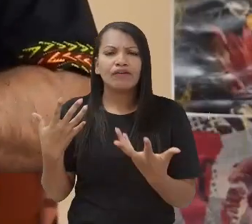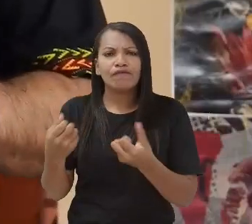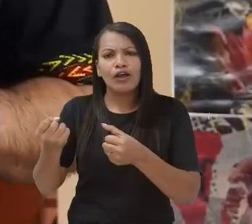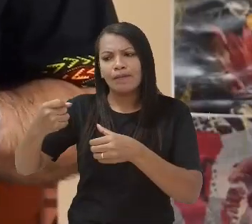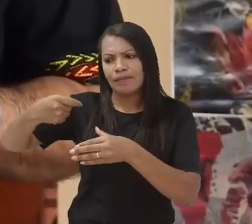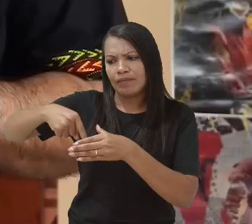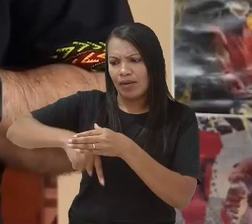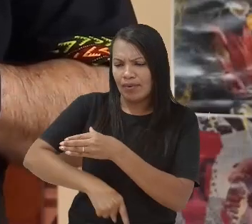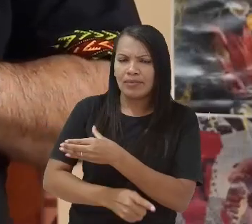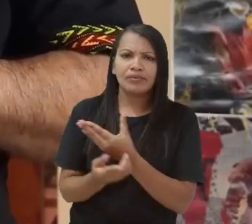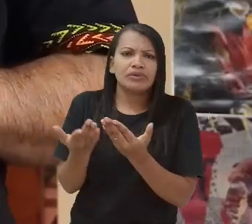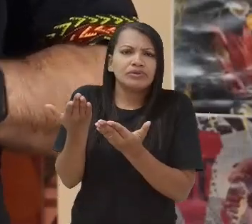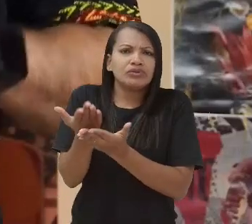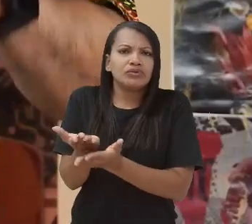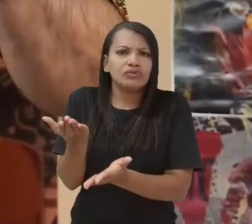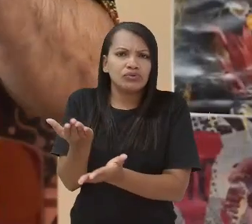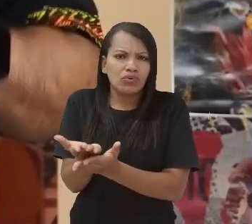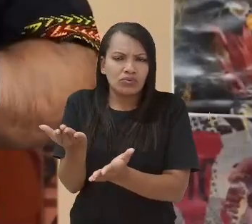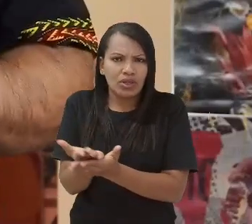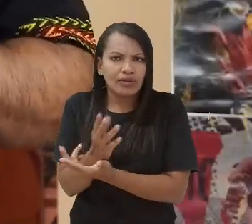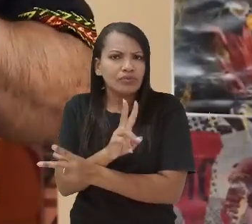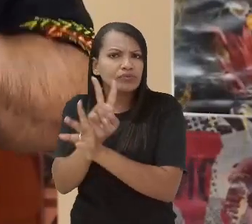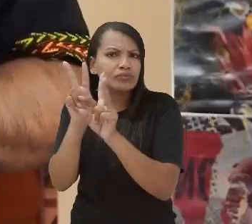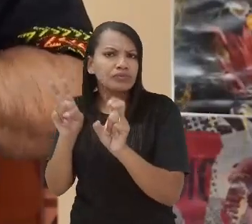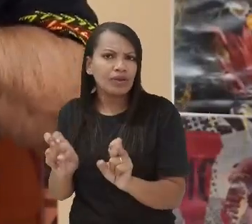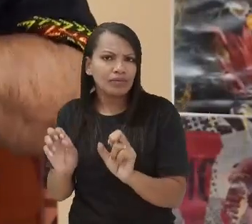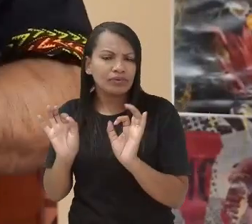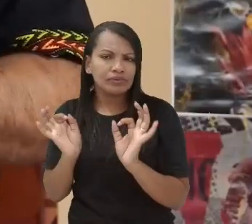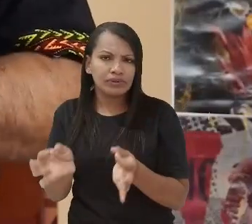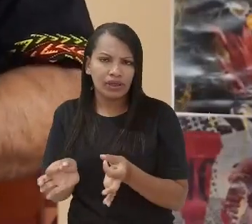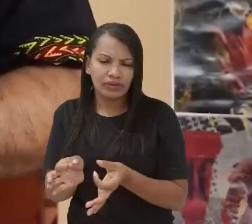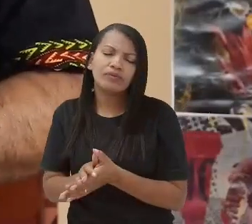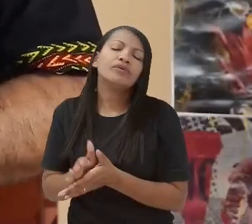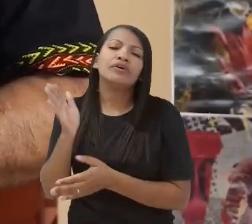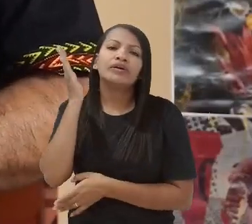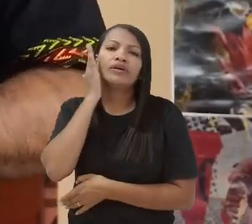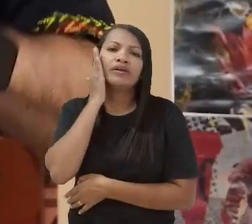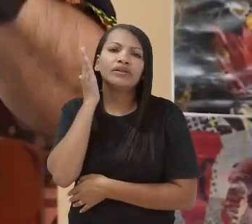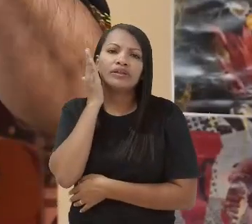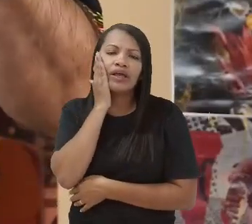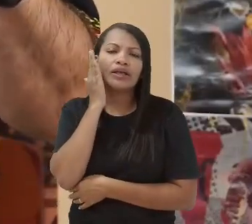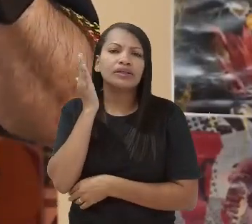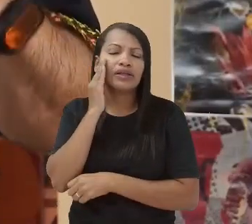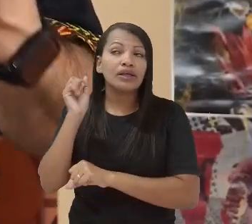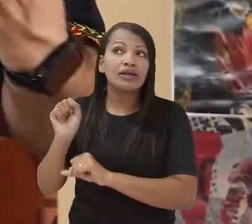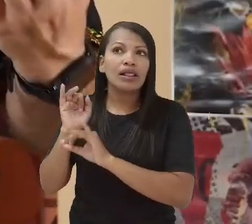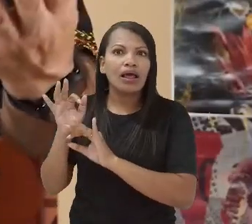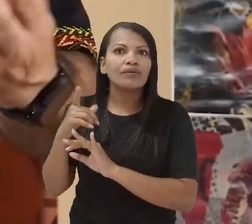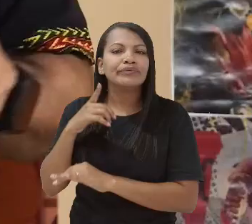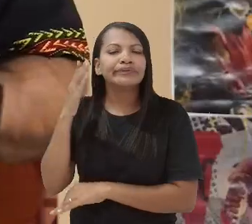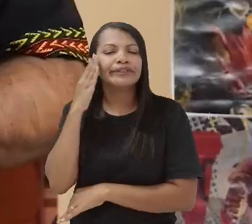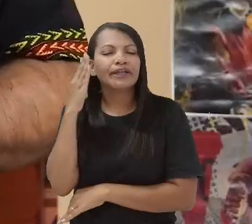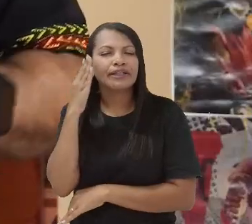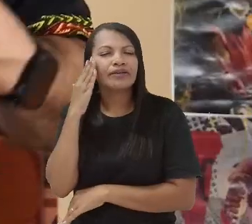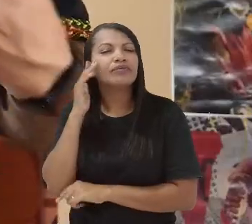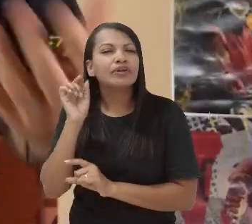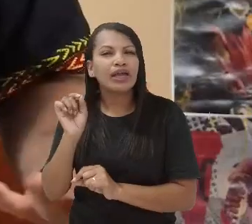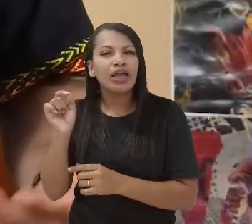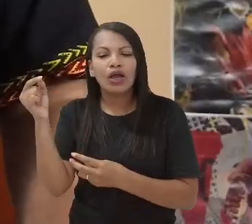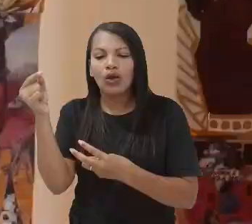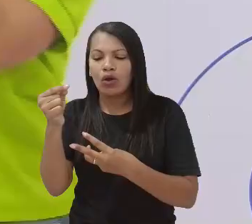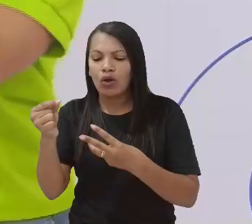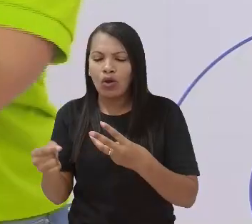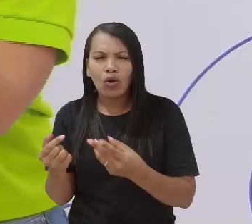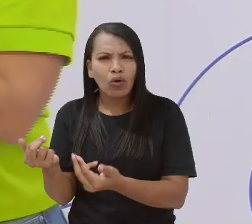gente estudando um pouco mais sobre isso, entende que não são coisas iguais. Não. São